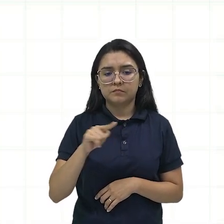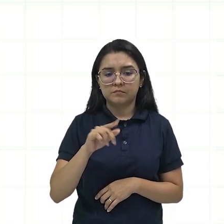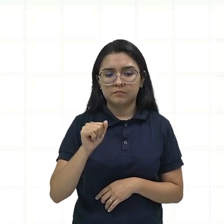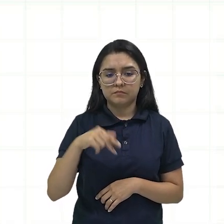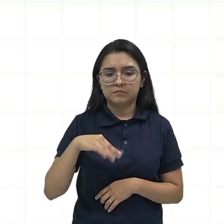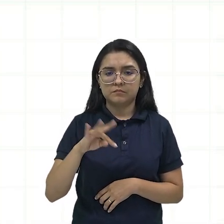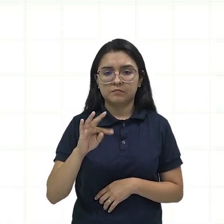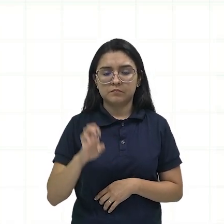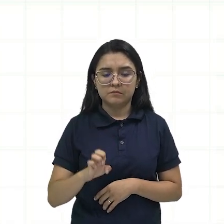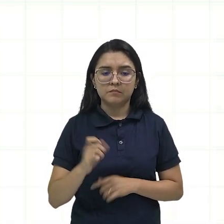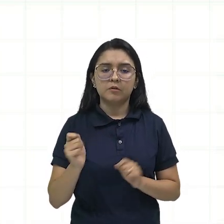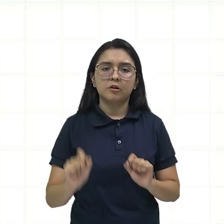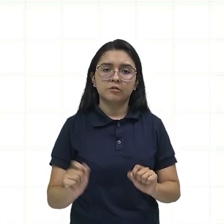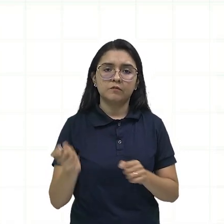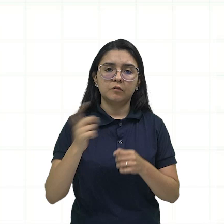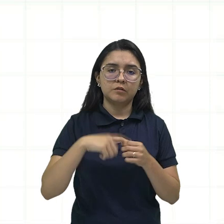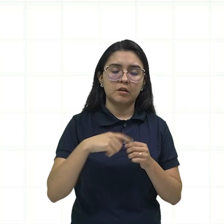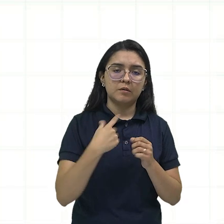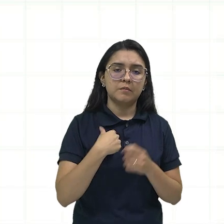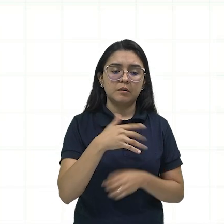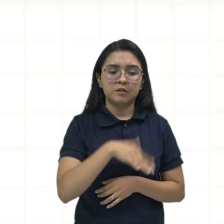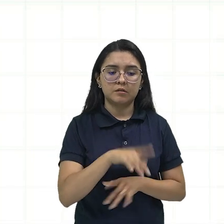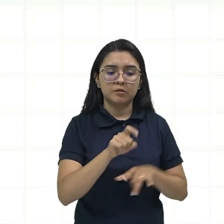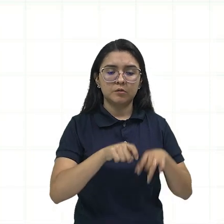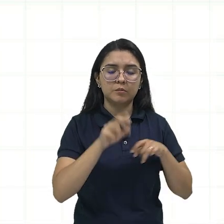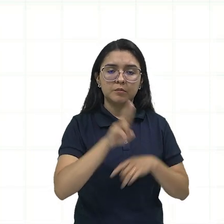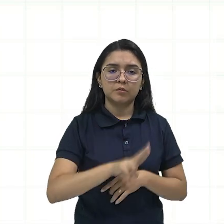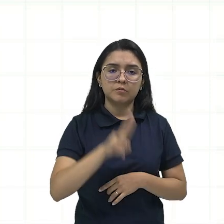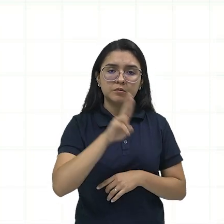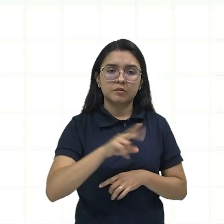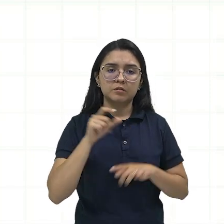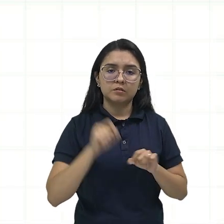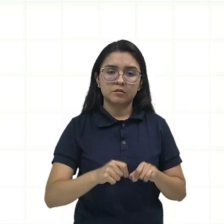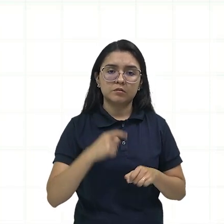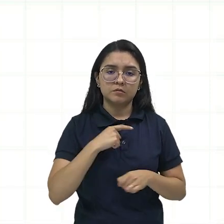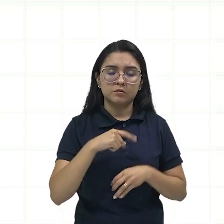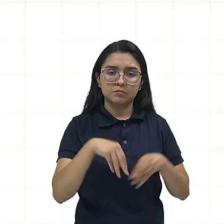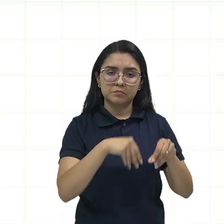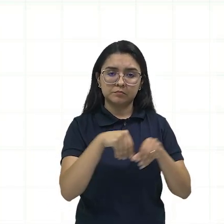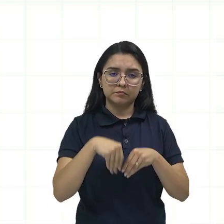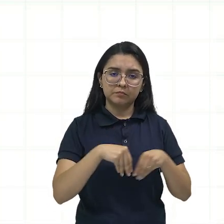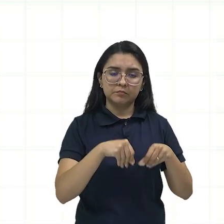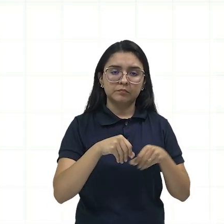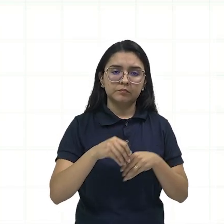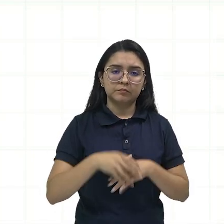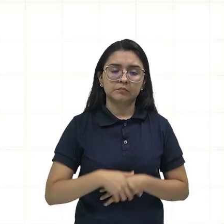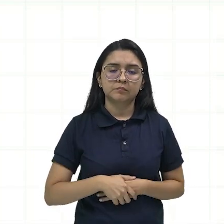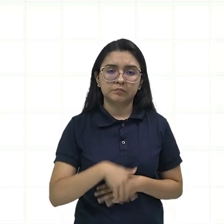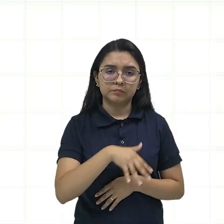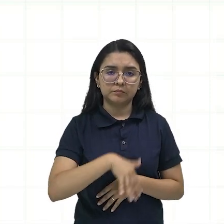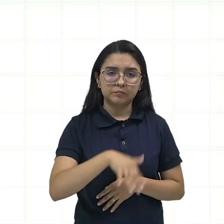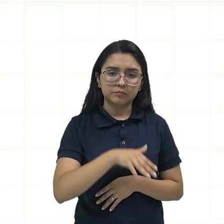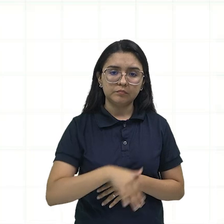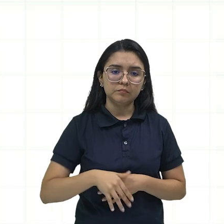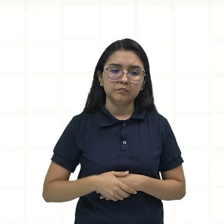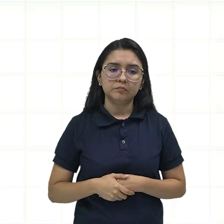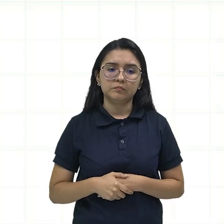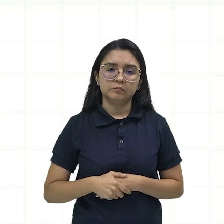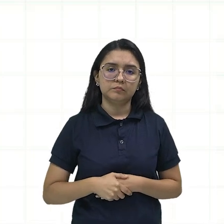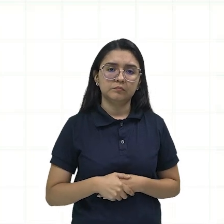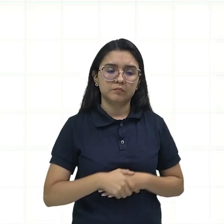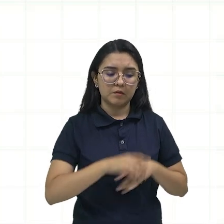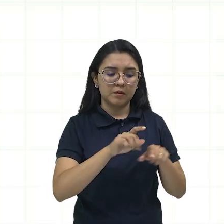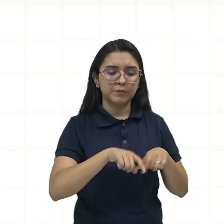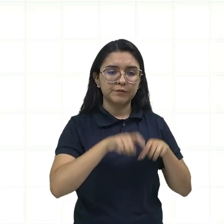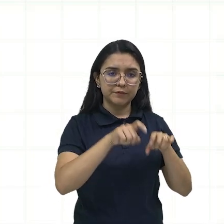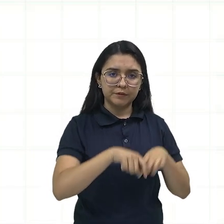voltar, né, para a agricultura, para ser utilizado aí como fertilizante daquela área a ser